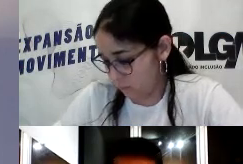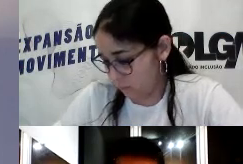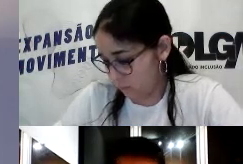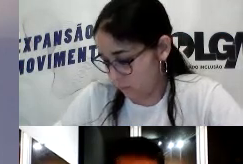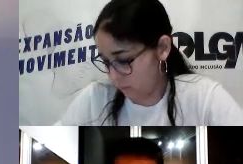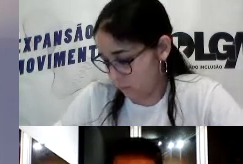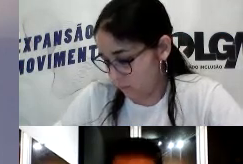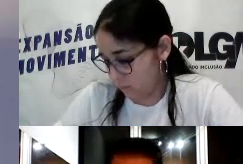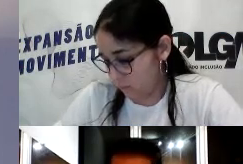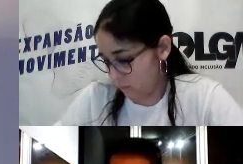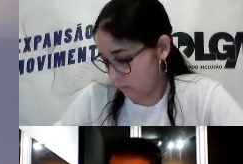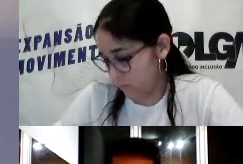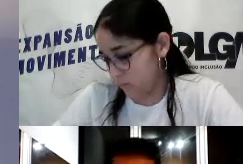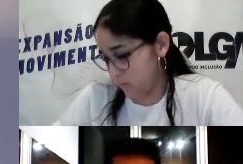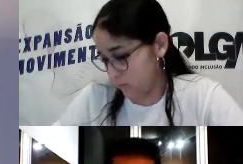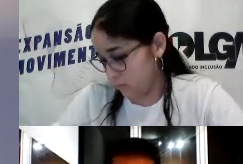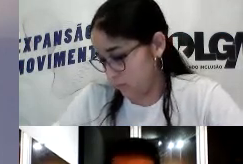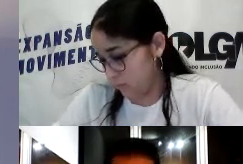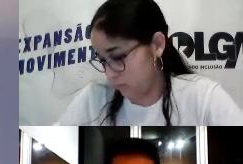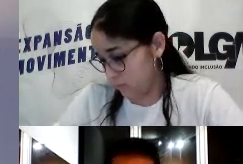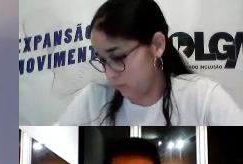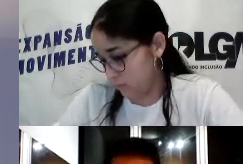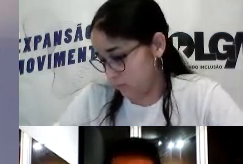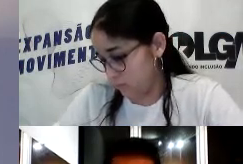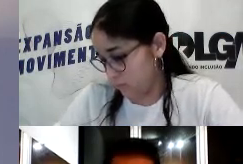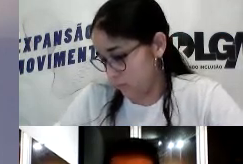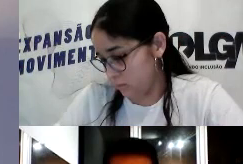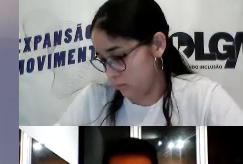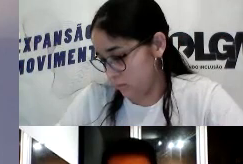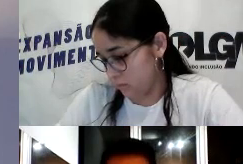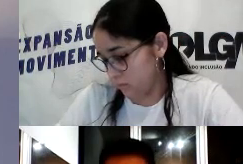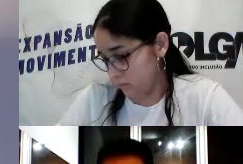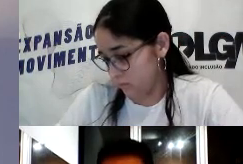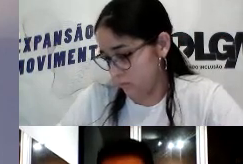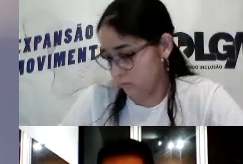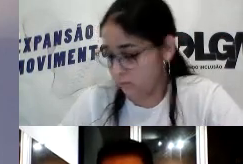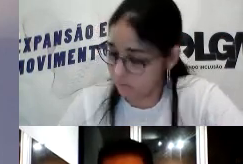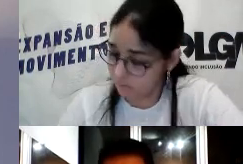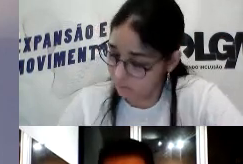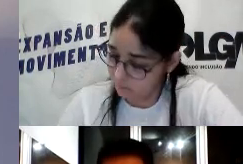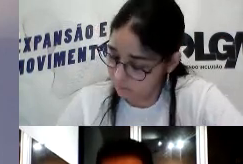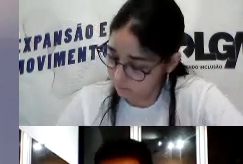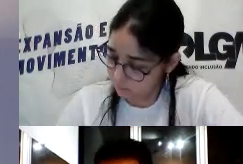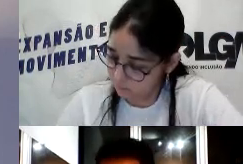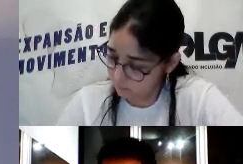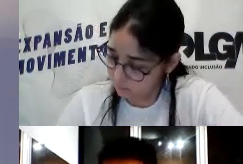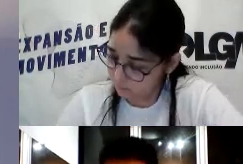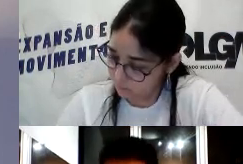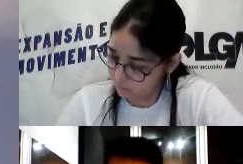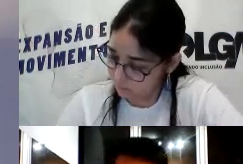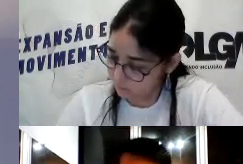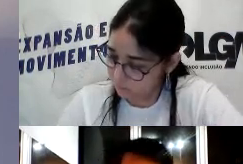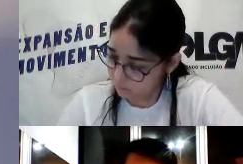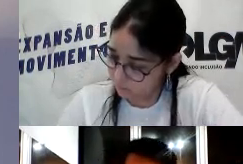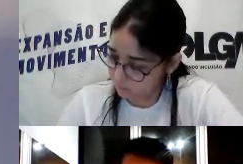nós, profissionais da saúde, colocamos na sua trajetória com a nossa comunicação inadequada,